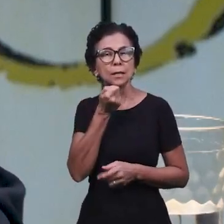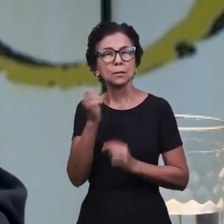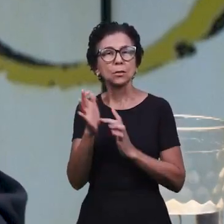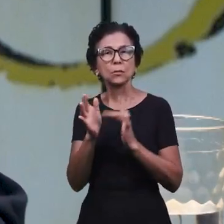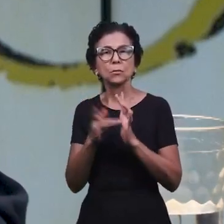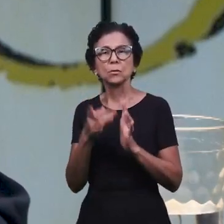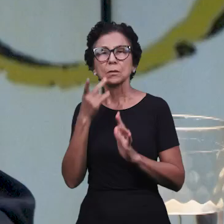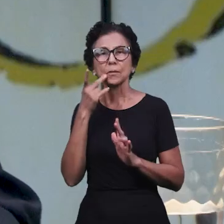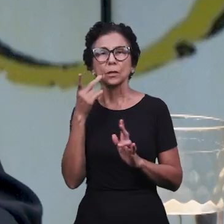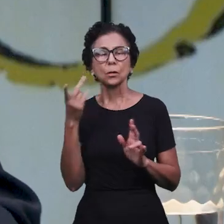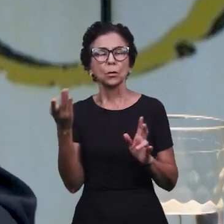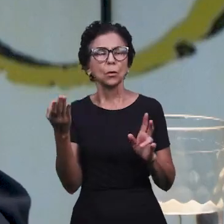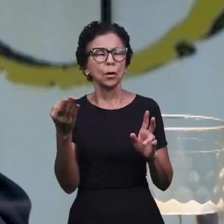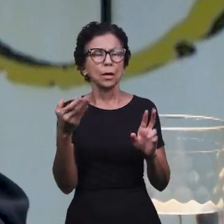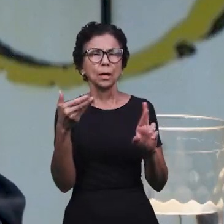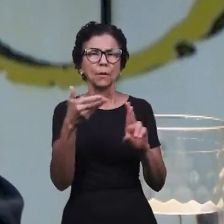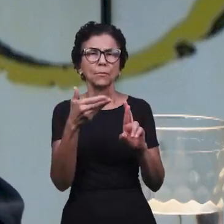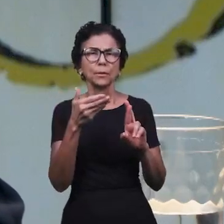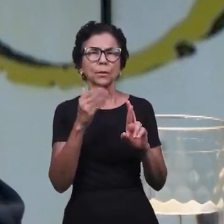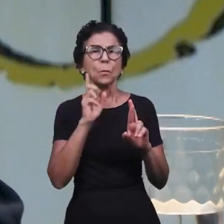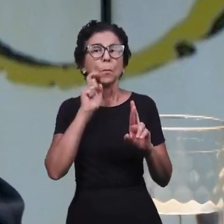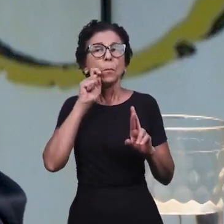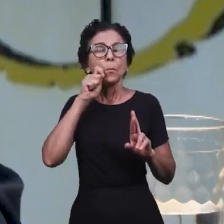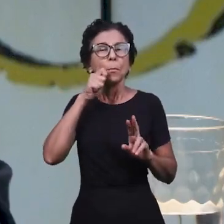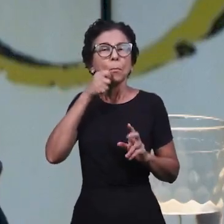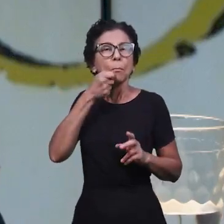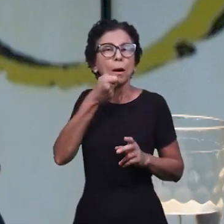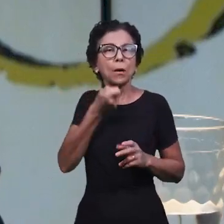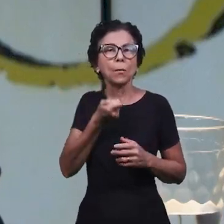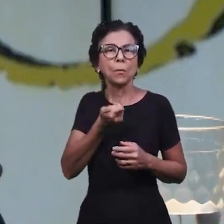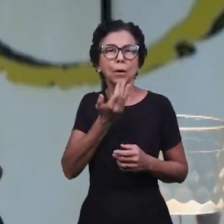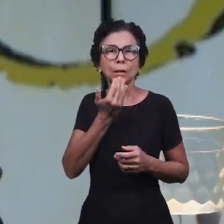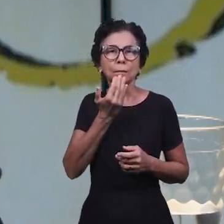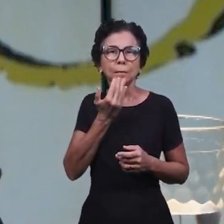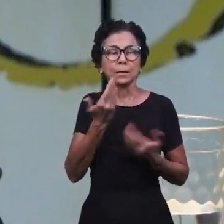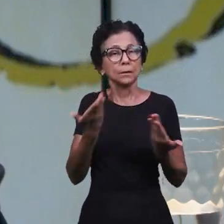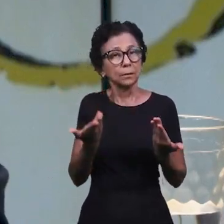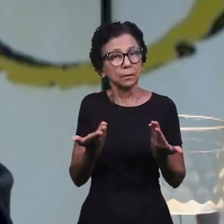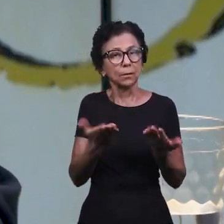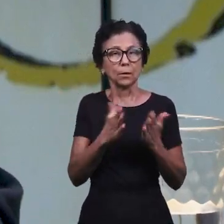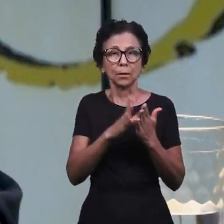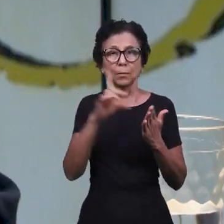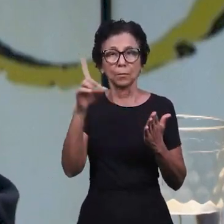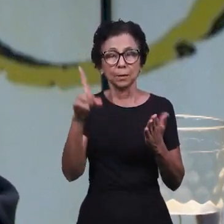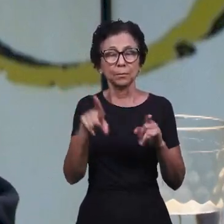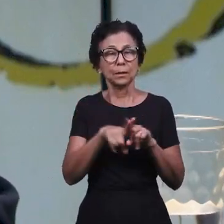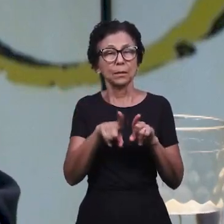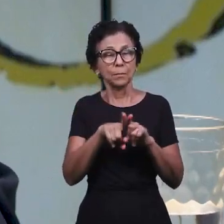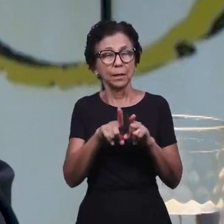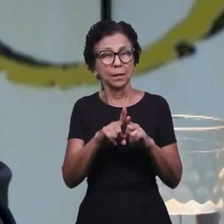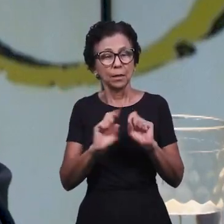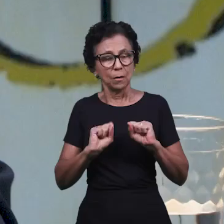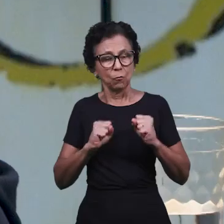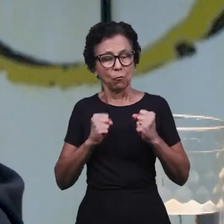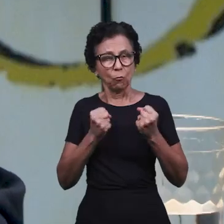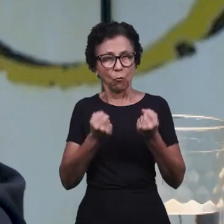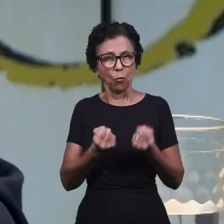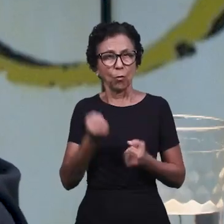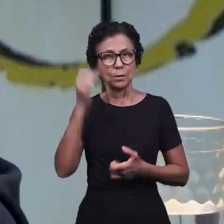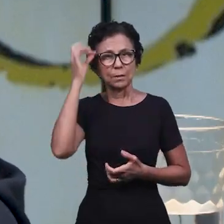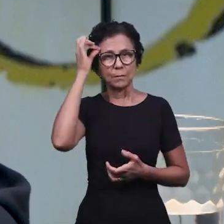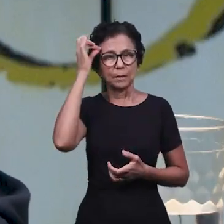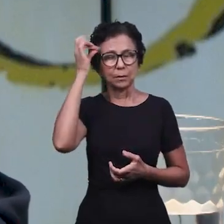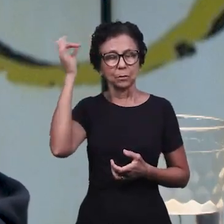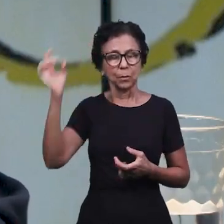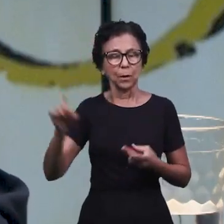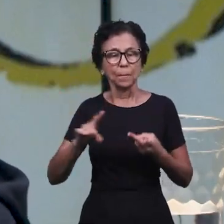falando do corpo, aquilo que vinha dele, o alimento. E a palavra é o alimento. Quando ele falou do sangue, esse cálice é o Novo Testamento